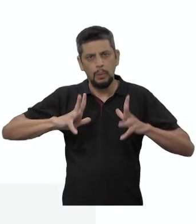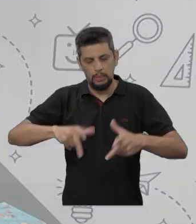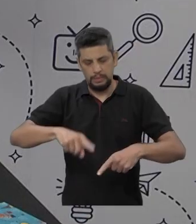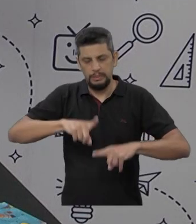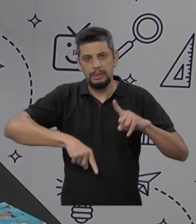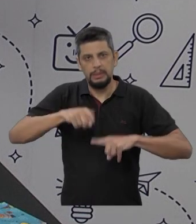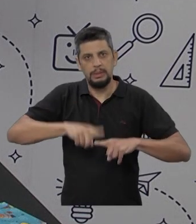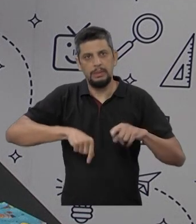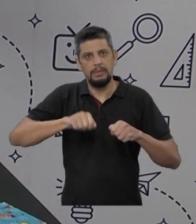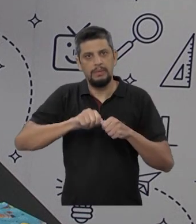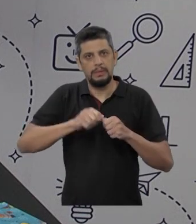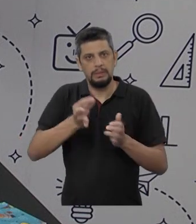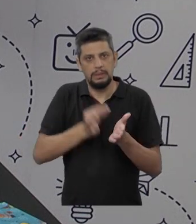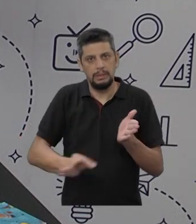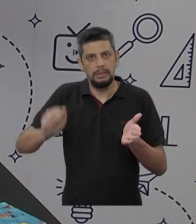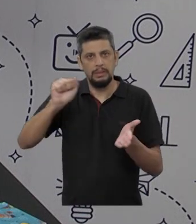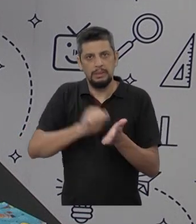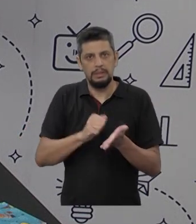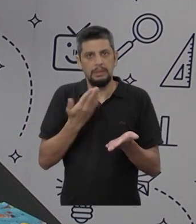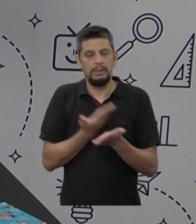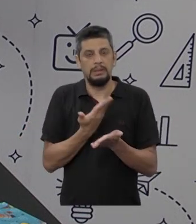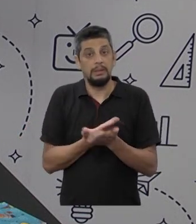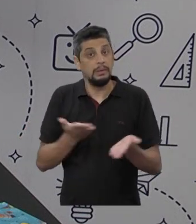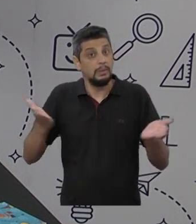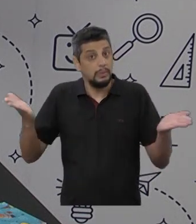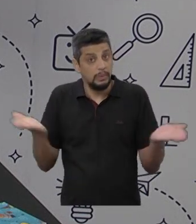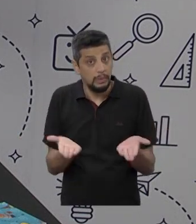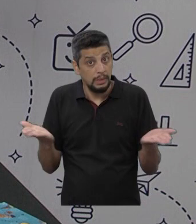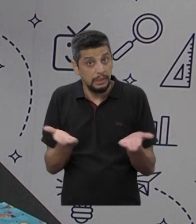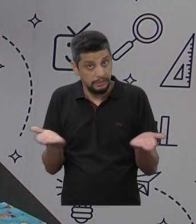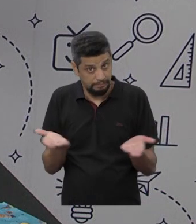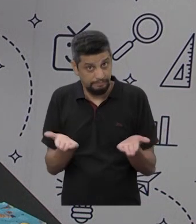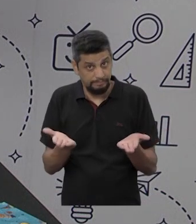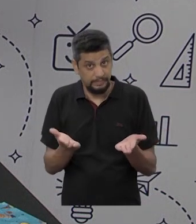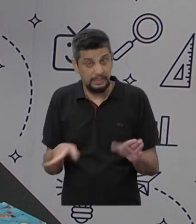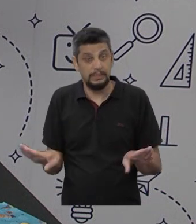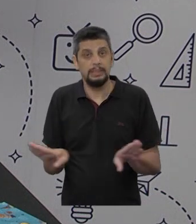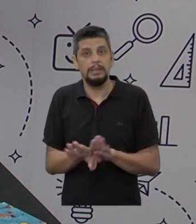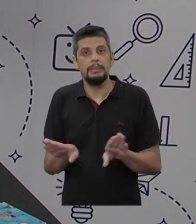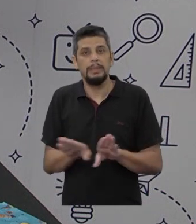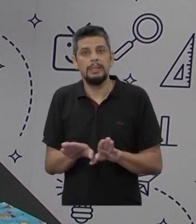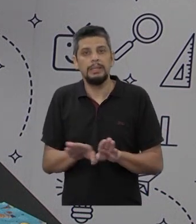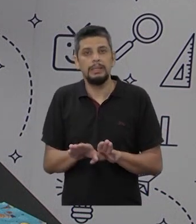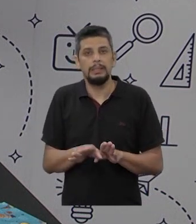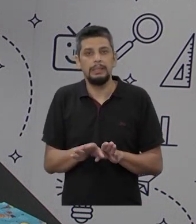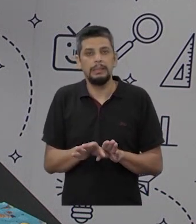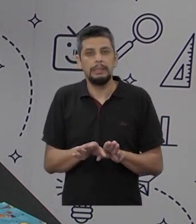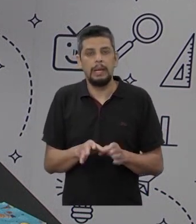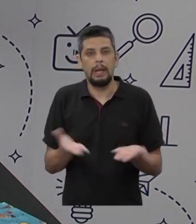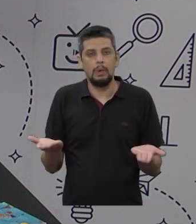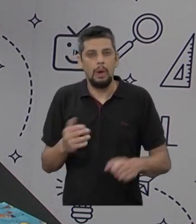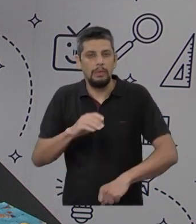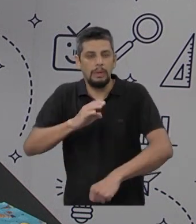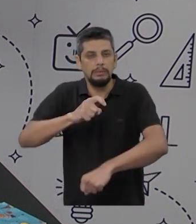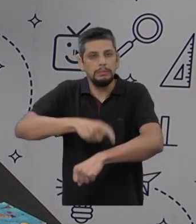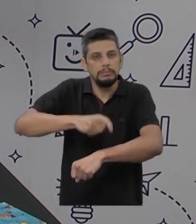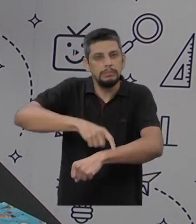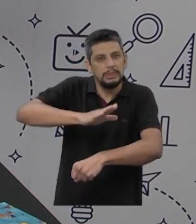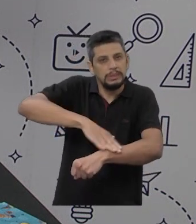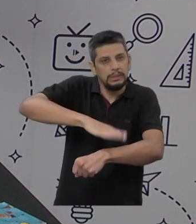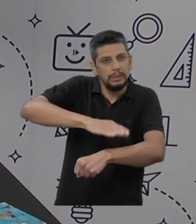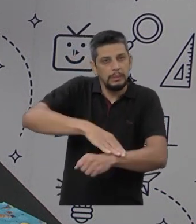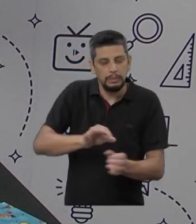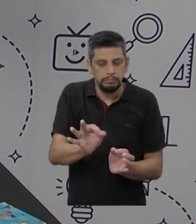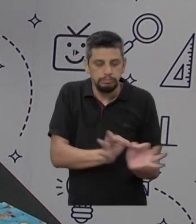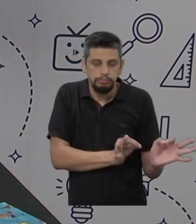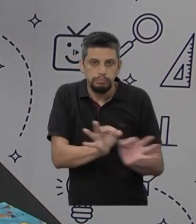esse material para fazer o registro das atividades da aula de hoje. E por falar em registro, nós vamos dar um tempinho